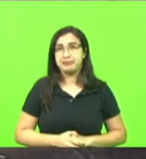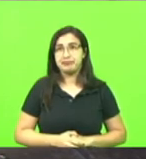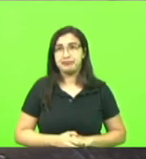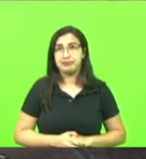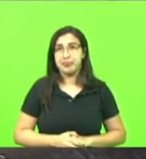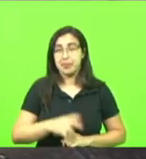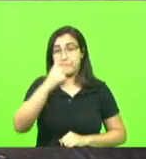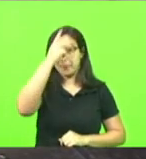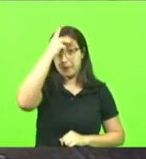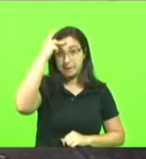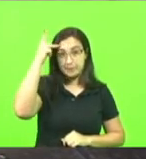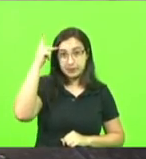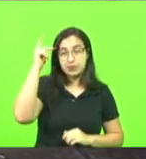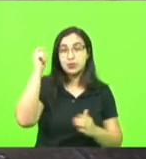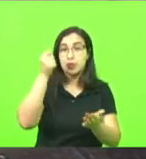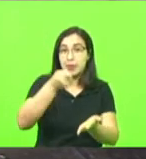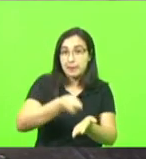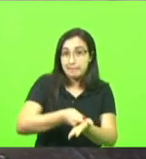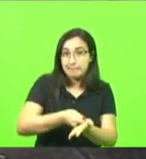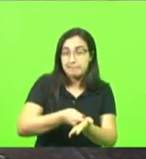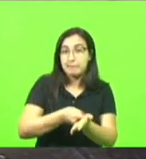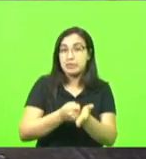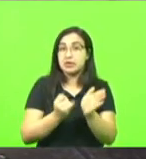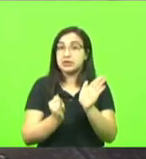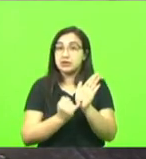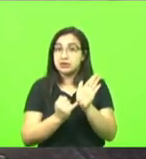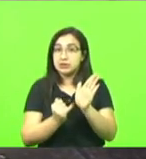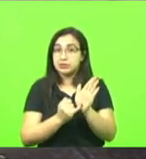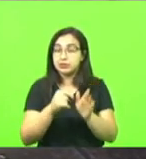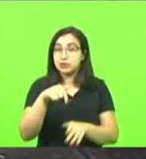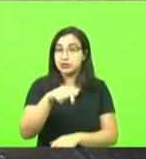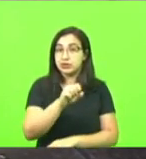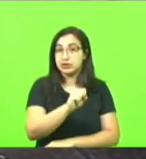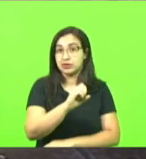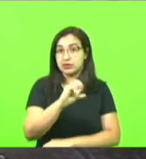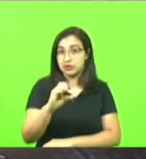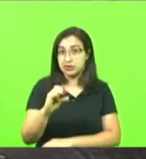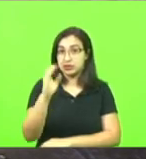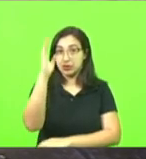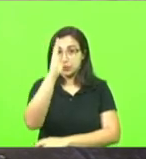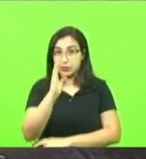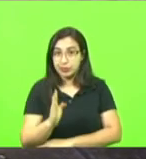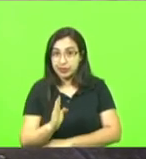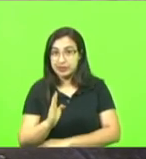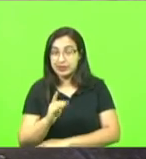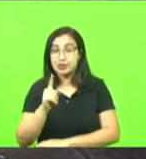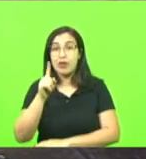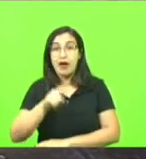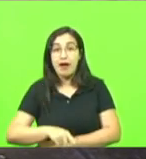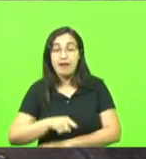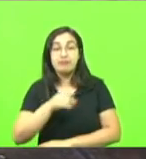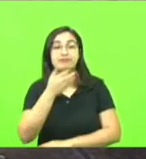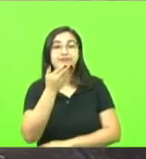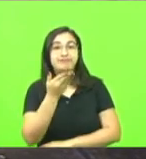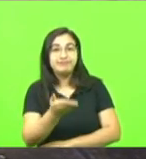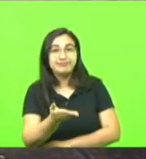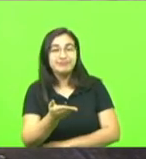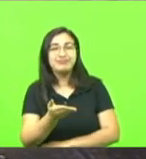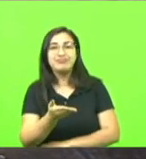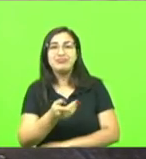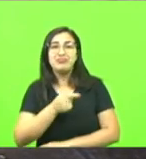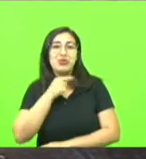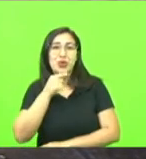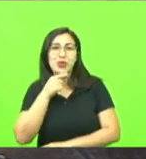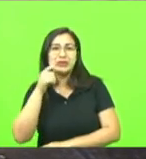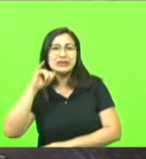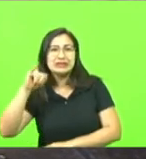paga a maior parte dos impostos em Santa Catarina do Brasil é quem menos se beneficia